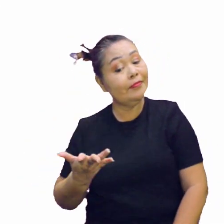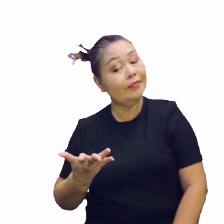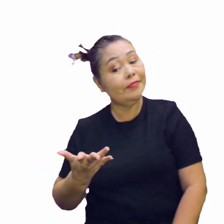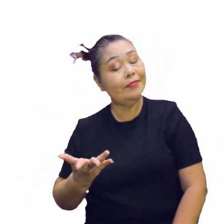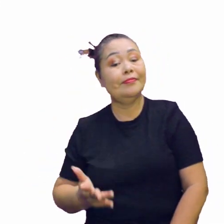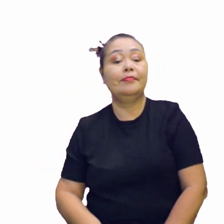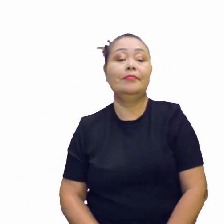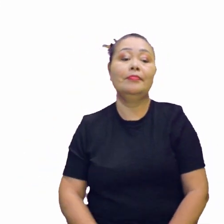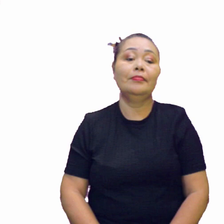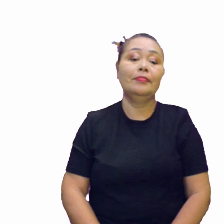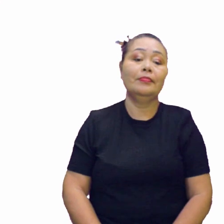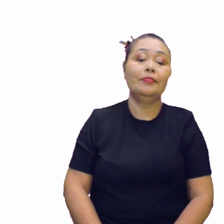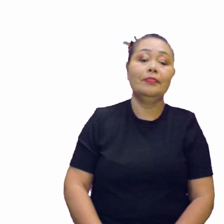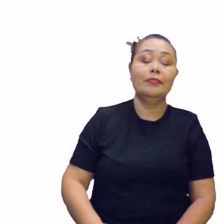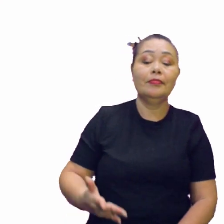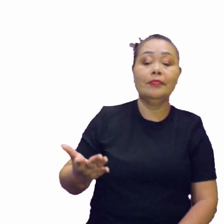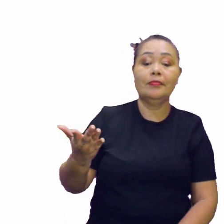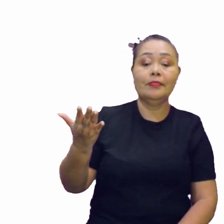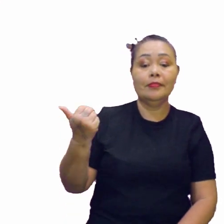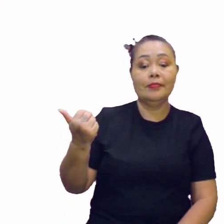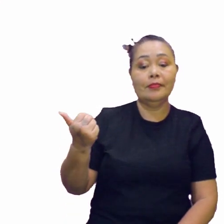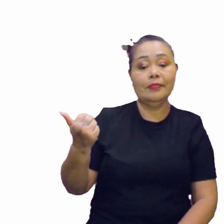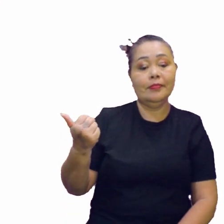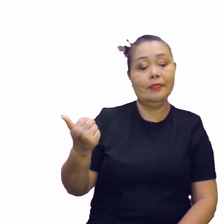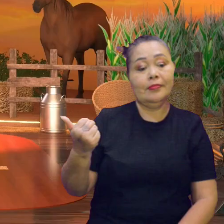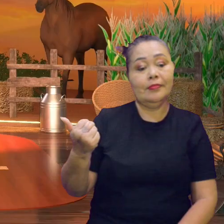Para mim, né, diretora?